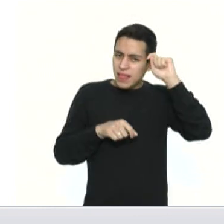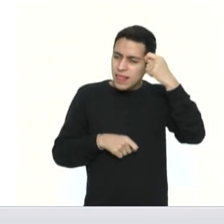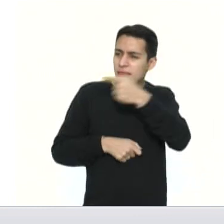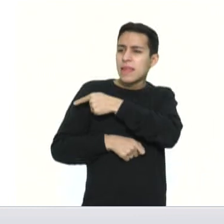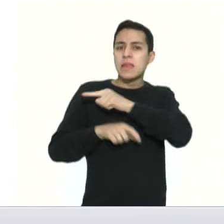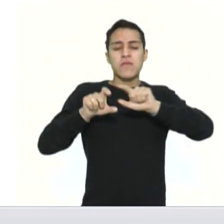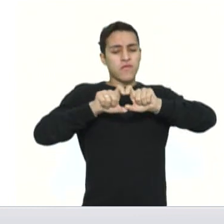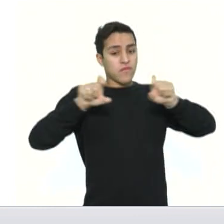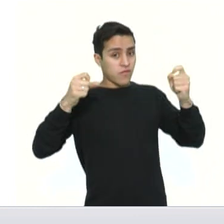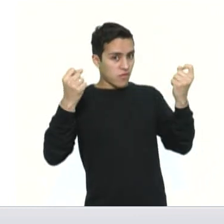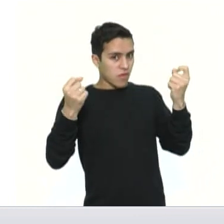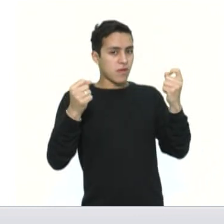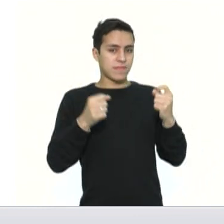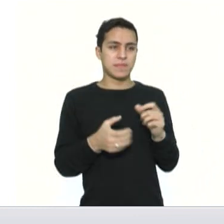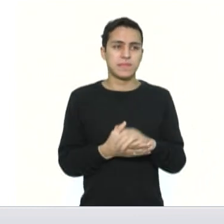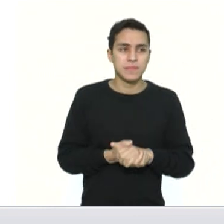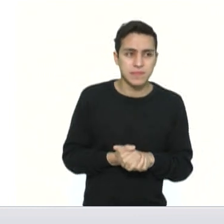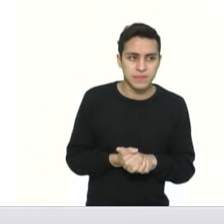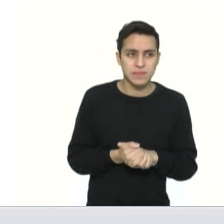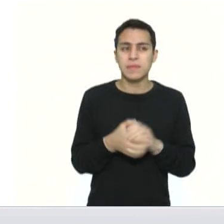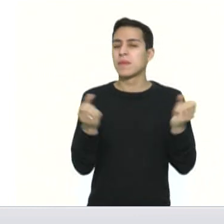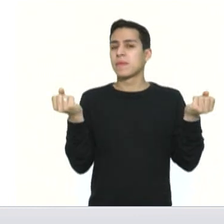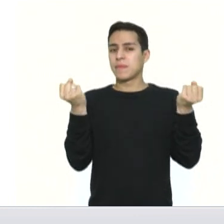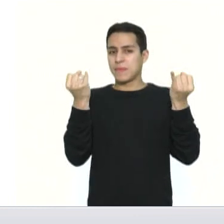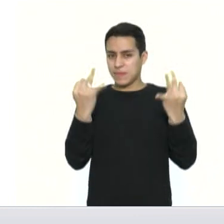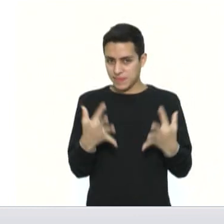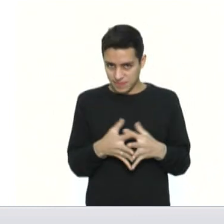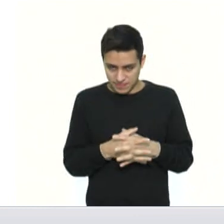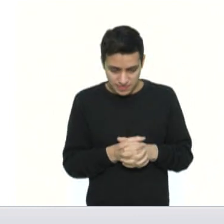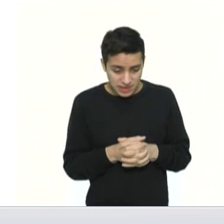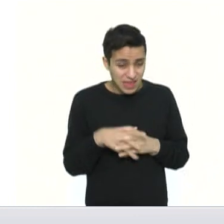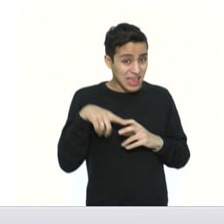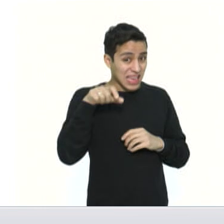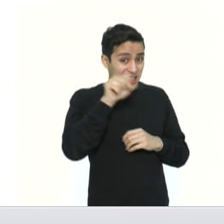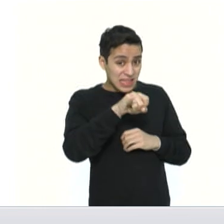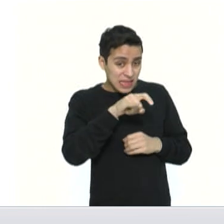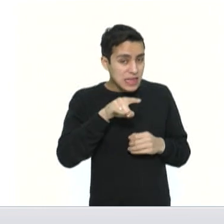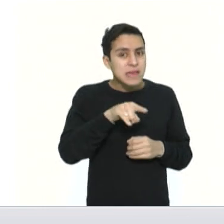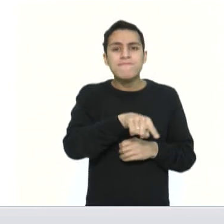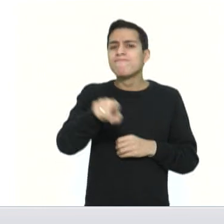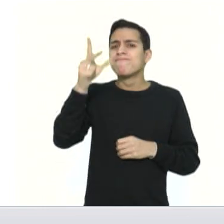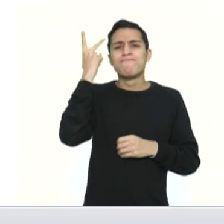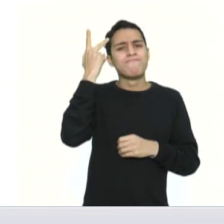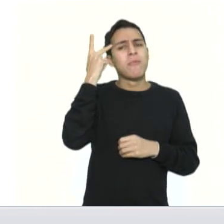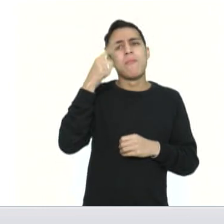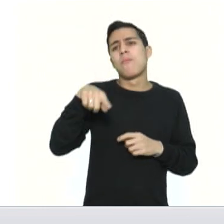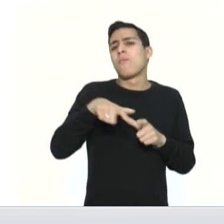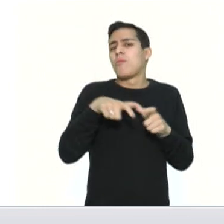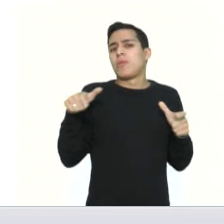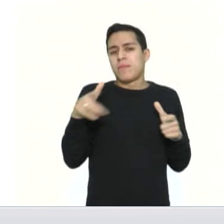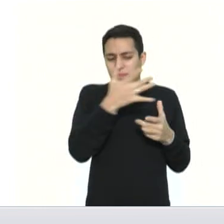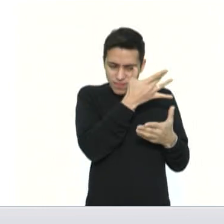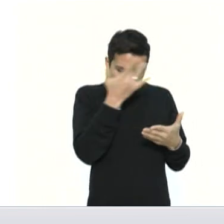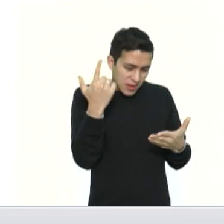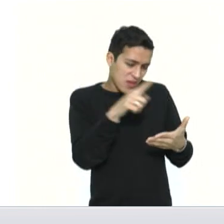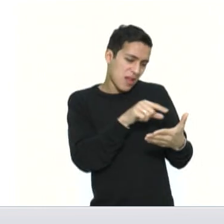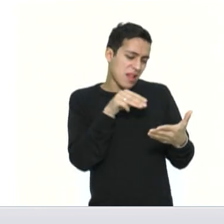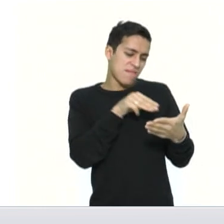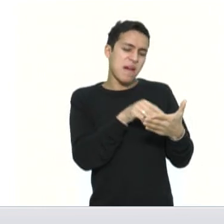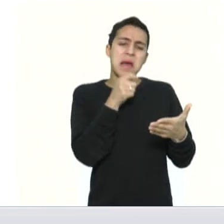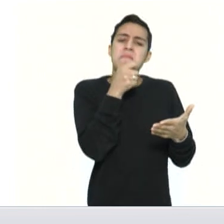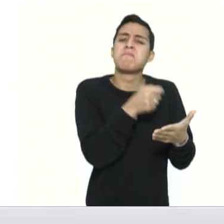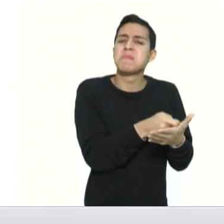destacado o perigo aqui para nós. Agora, explicação. Essa prática é uma das mais comuns. O consumidor acaba escolhendo